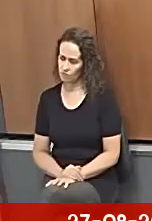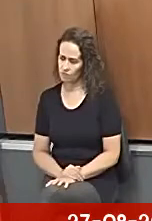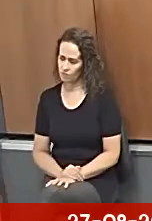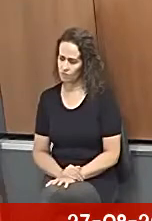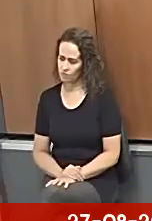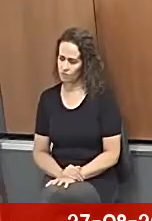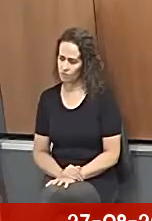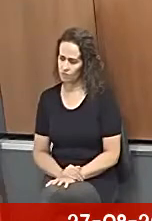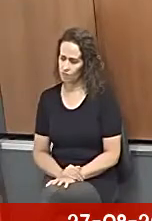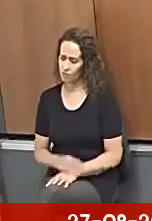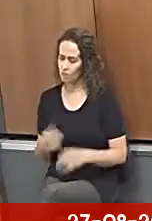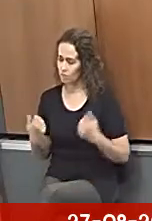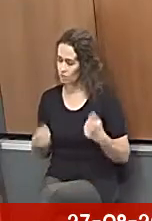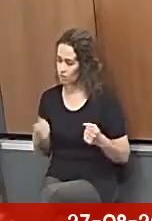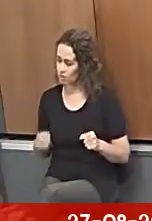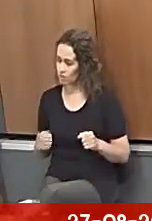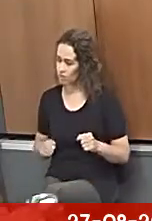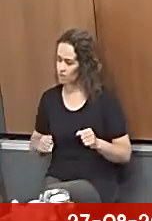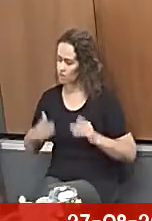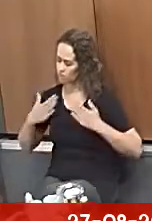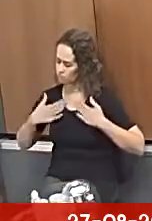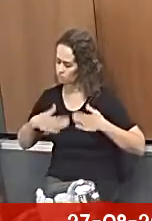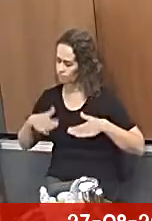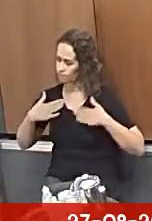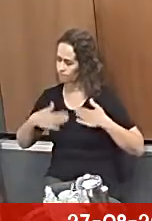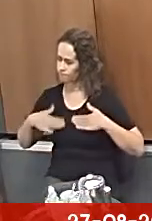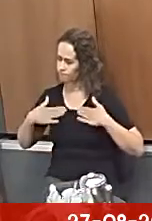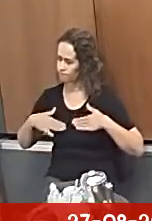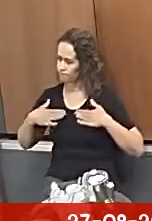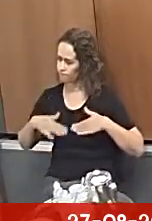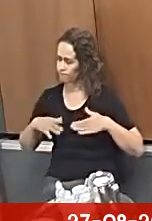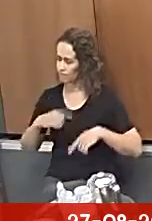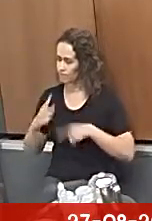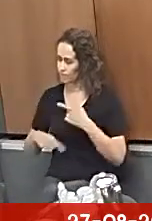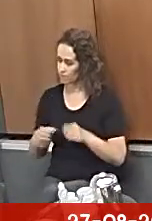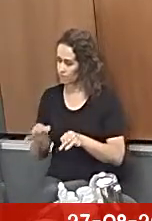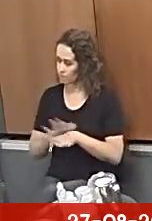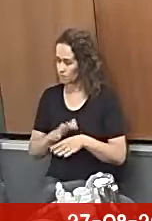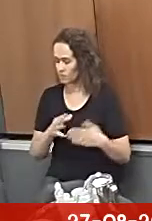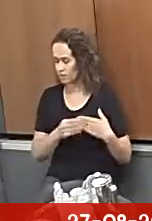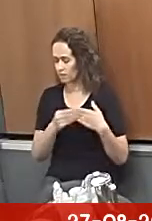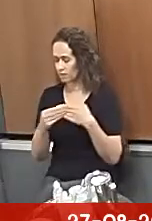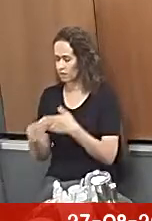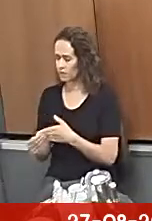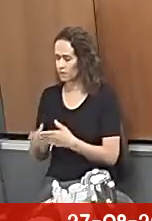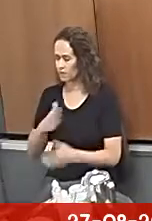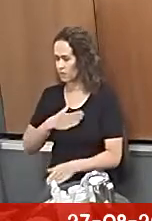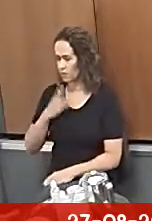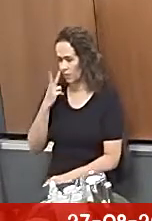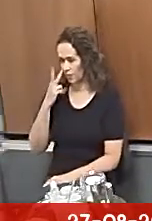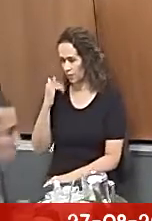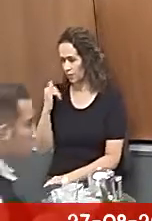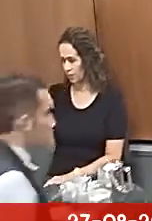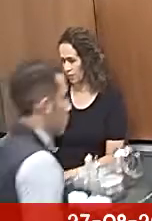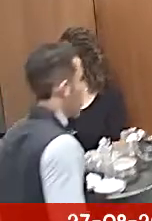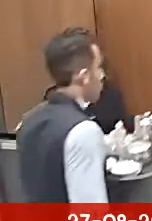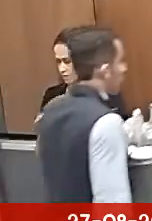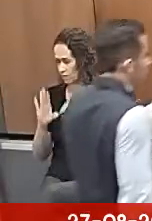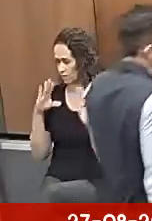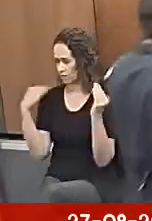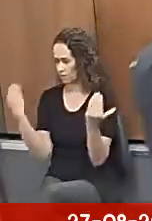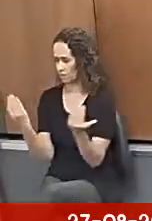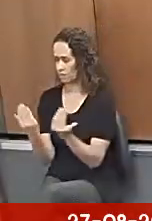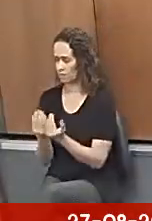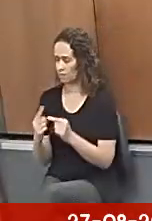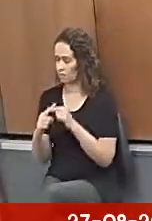esse luto e levar meu pai ou estática coisa que ele mais ama então existe uma série de prerrogativas aí que eu não estou querendo